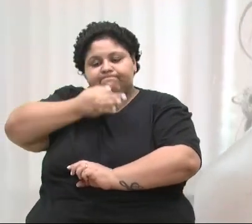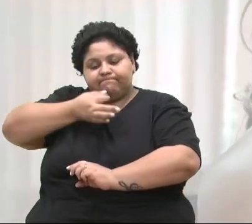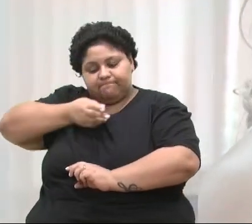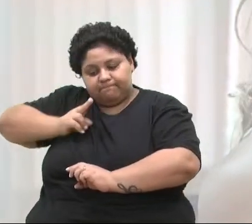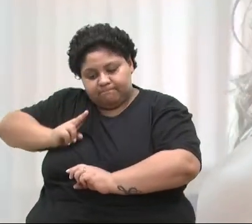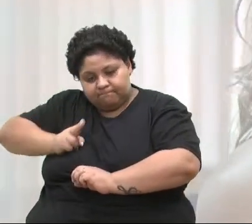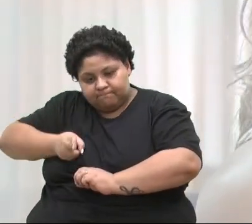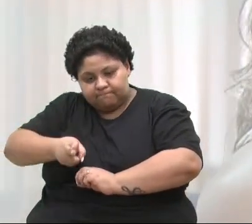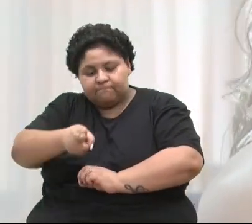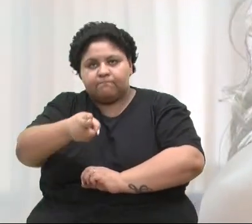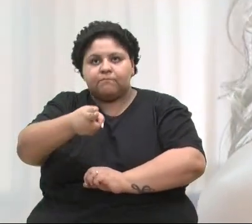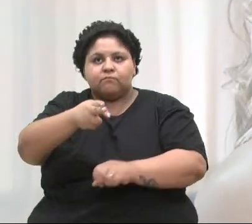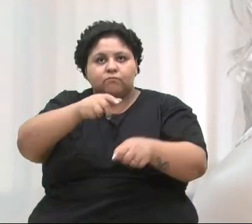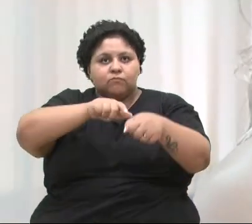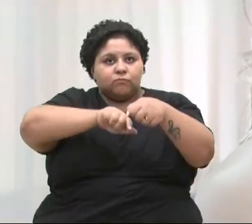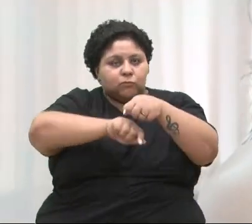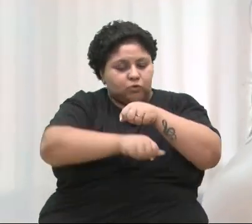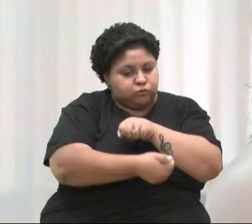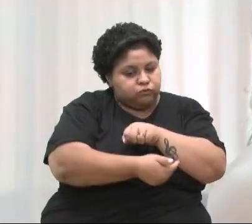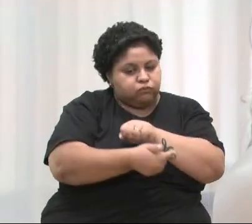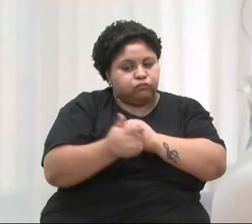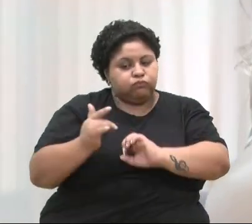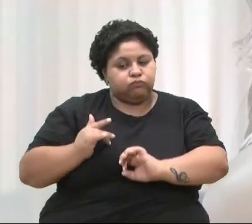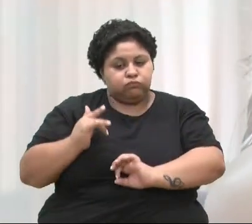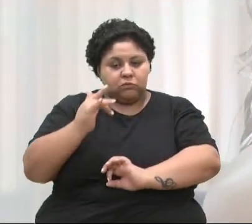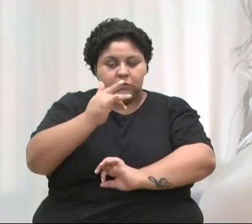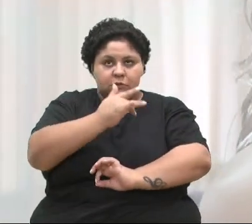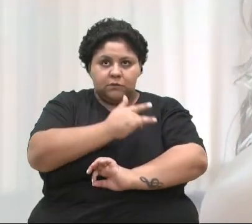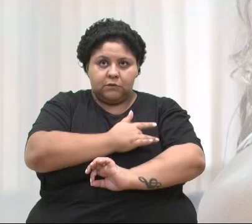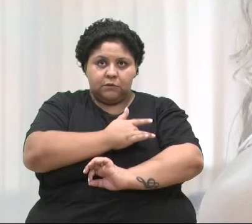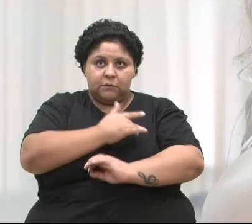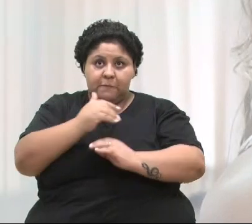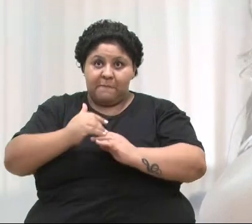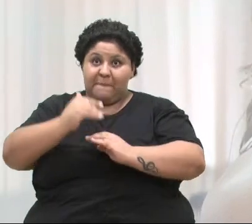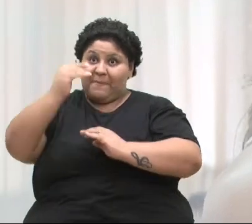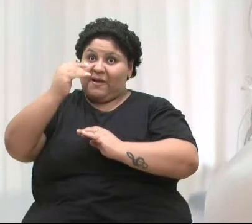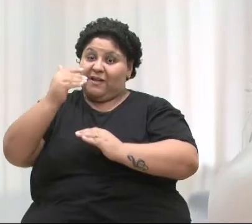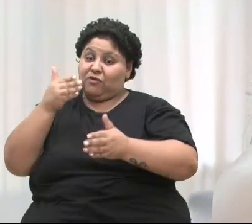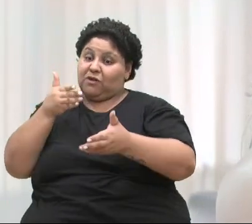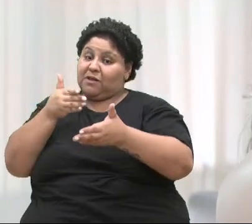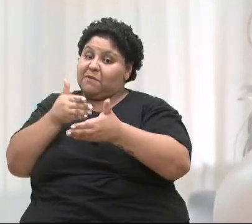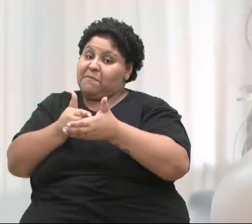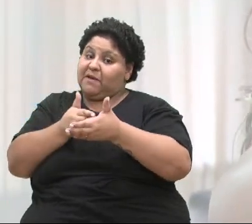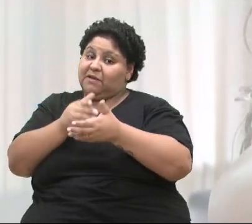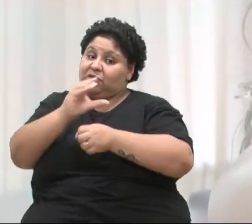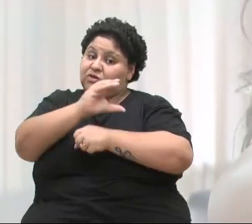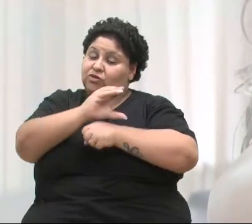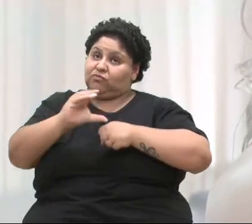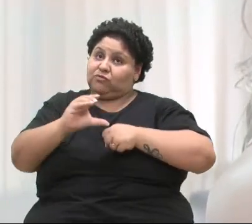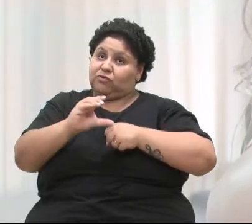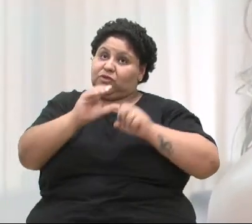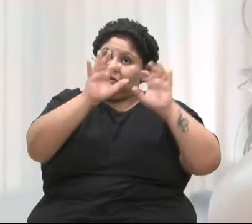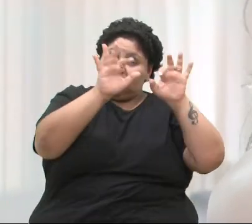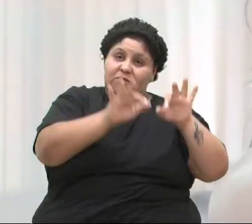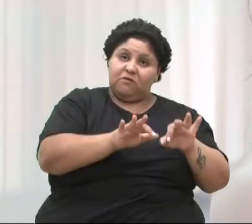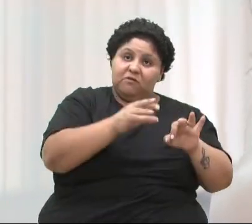segue aplicando em saúde muito mais do que o limite constitucional. Nós fechamos aí com